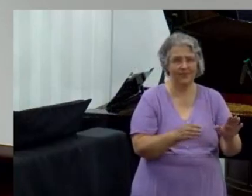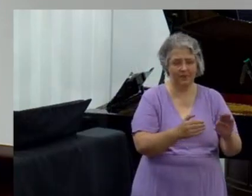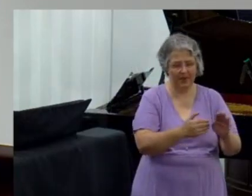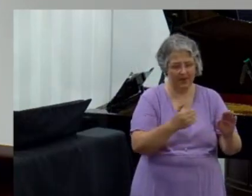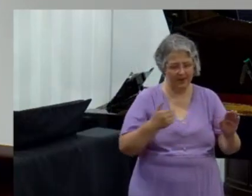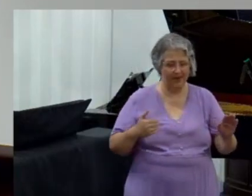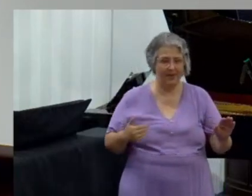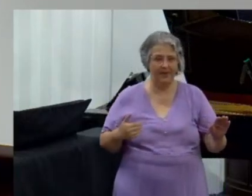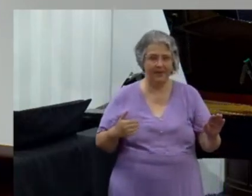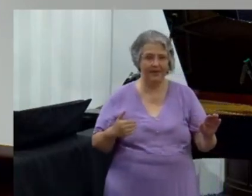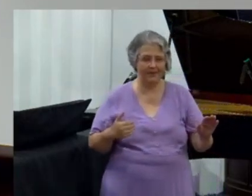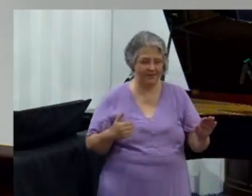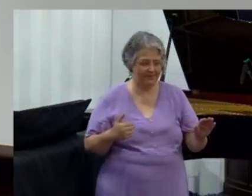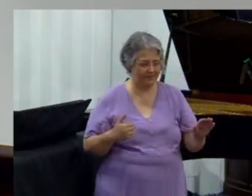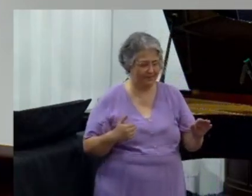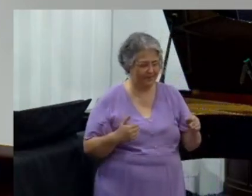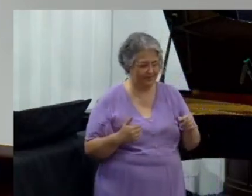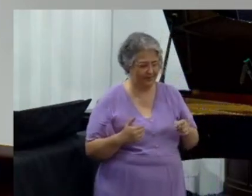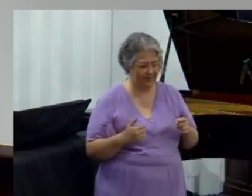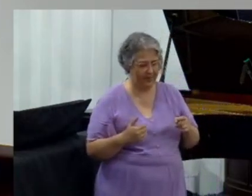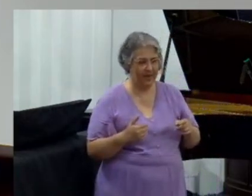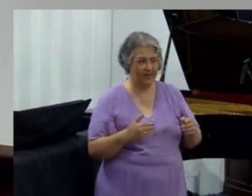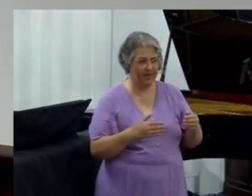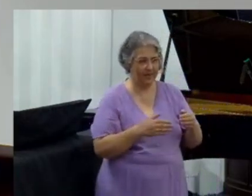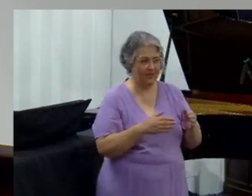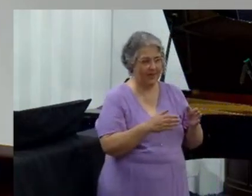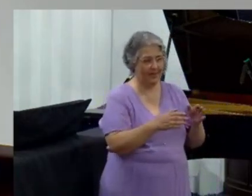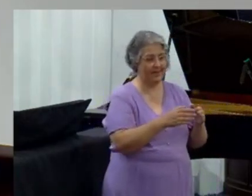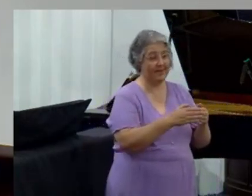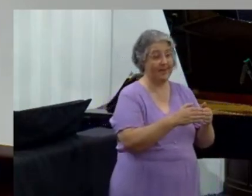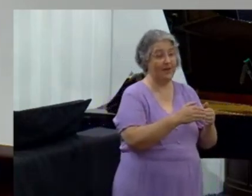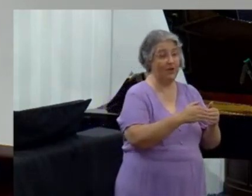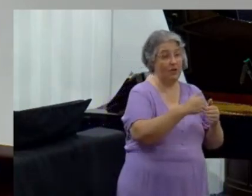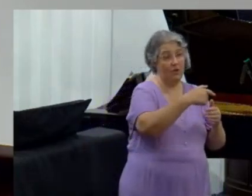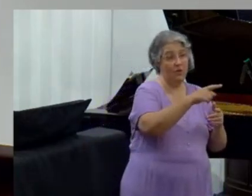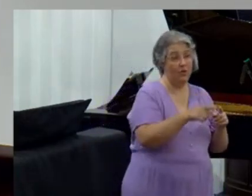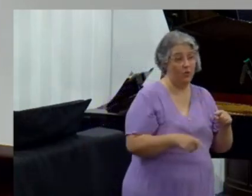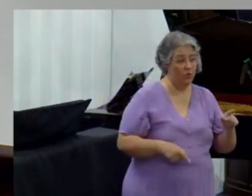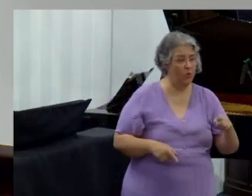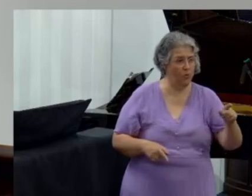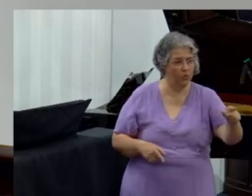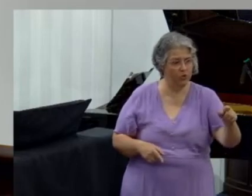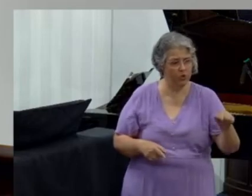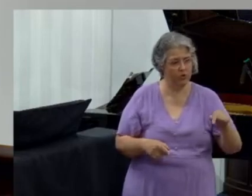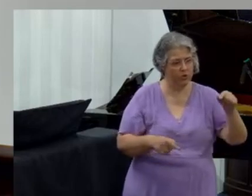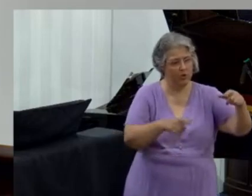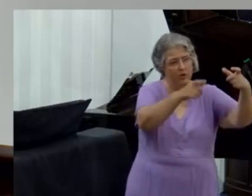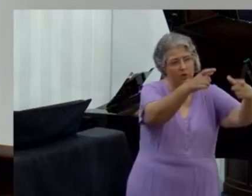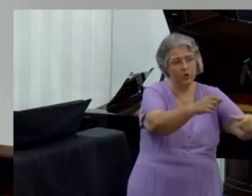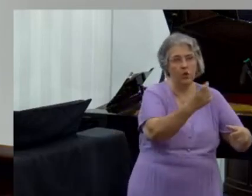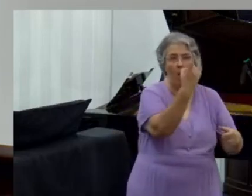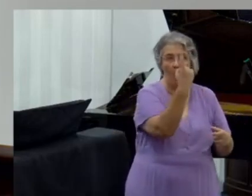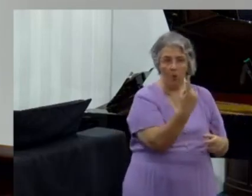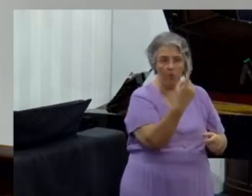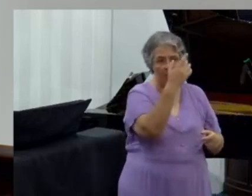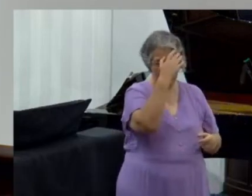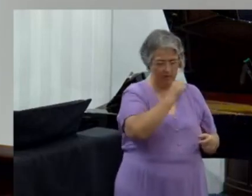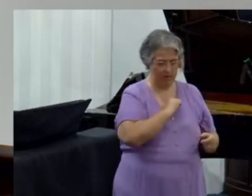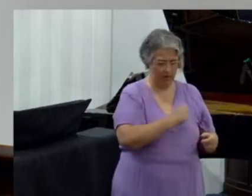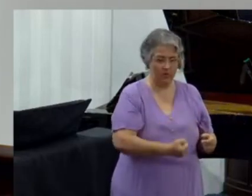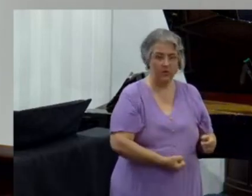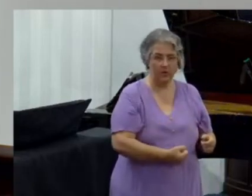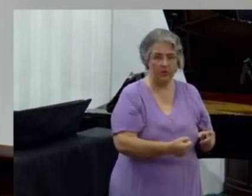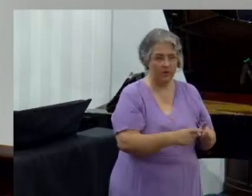distante, acessível somente a uma pessoa, o sumo sacerdote uma vez por ano, o Santo dos Santos. Onde lá